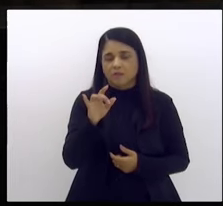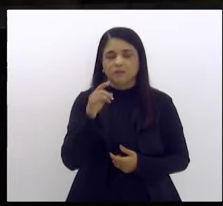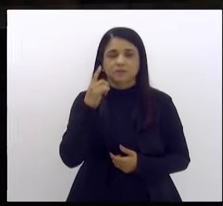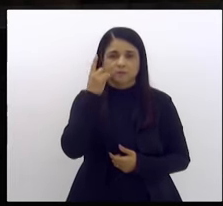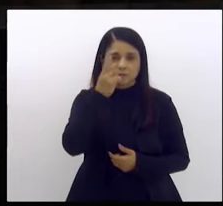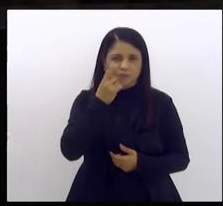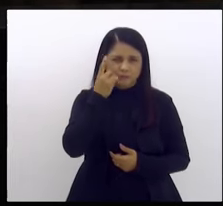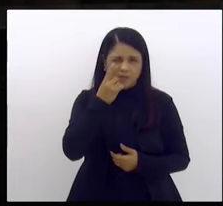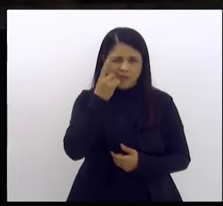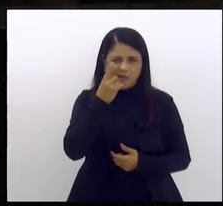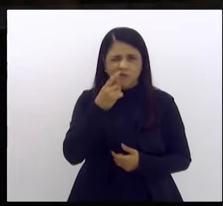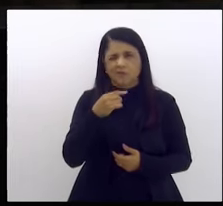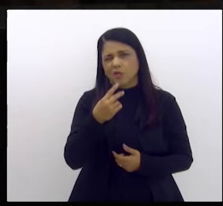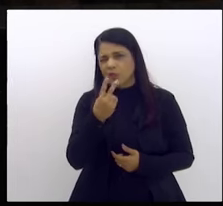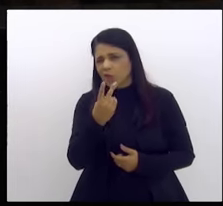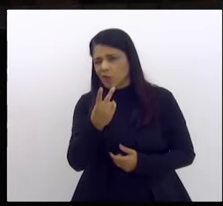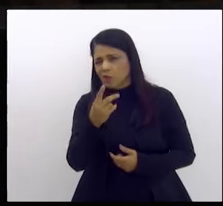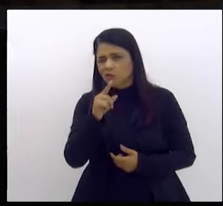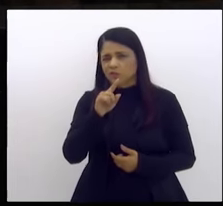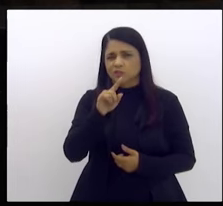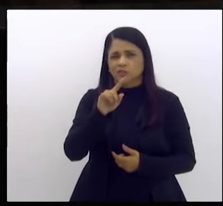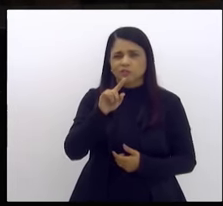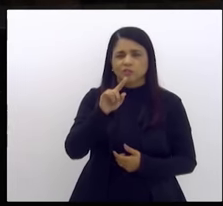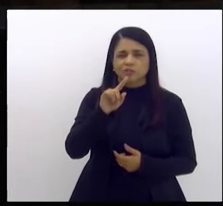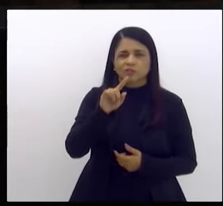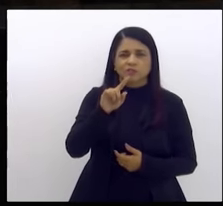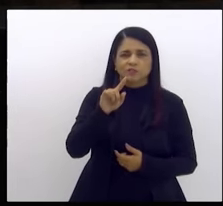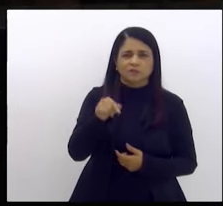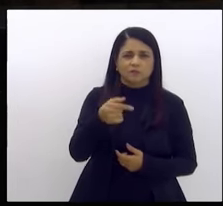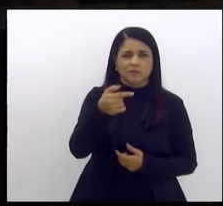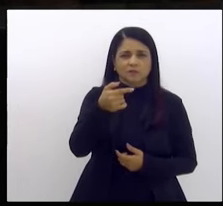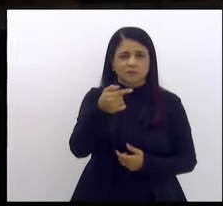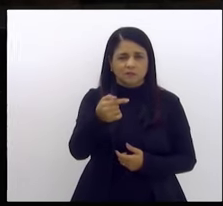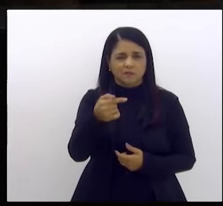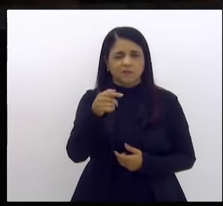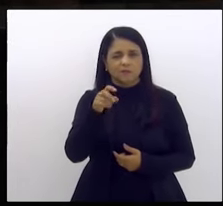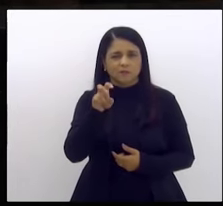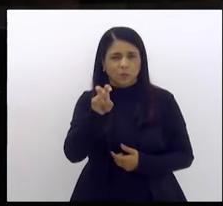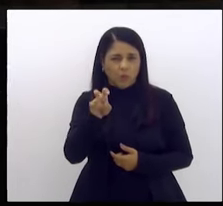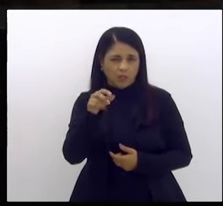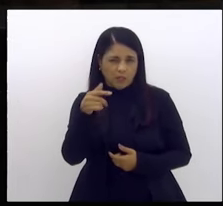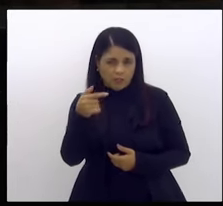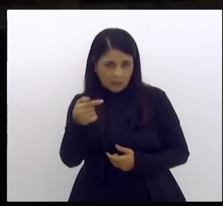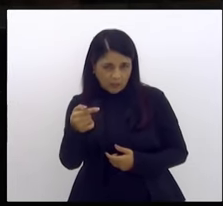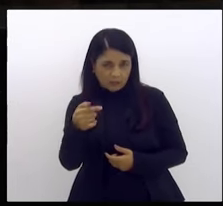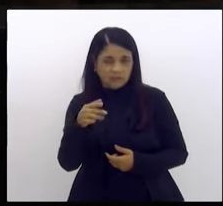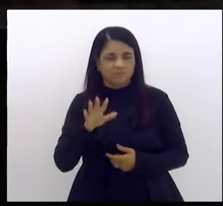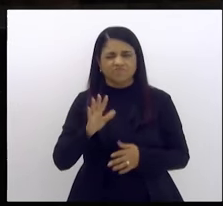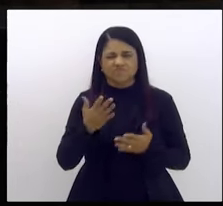um quebradinho, 2.753, não sei, mas arredondando, 2.700,